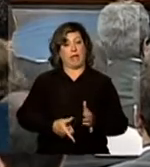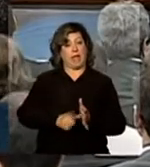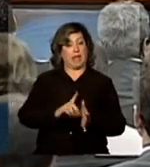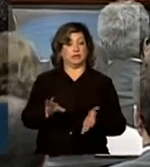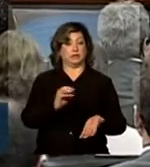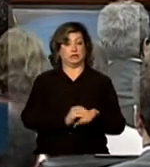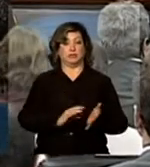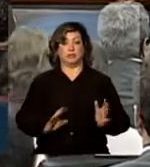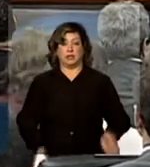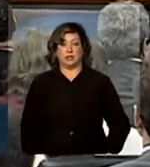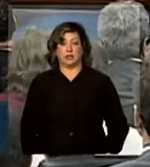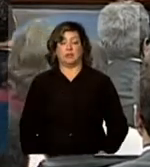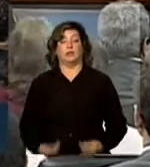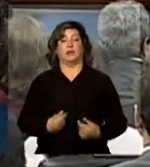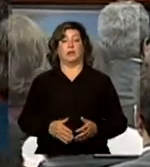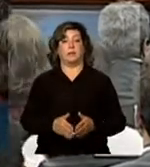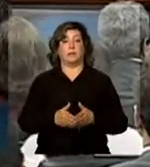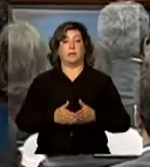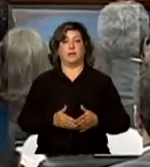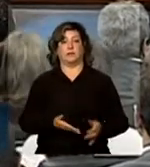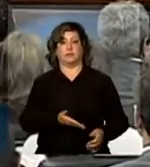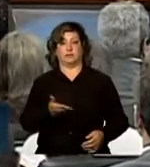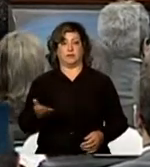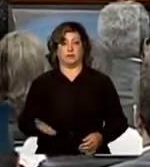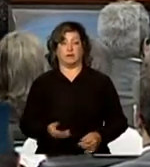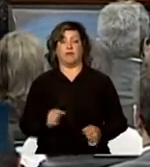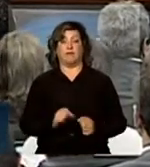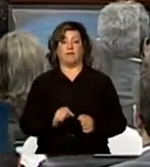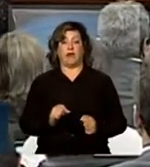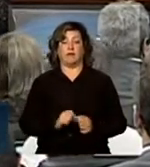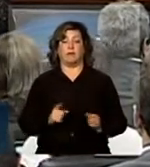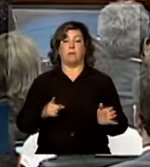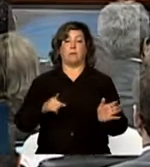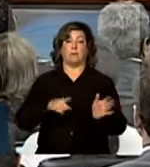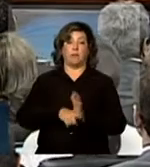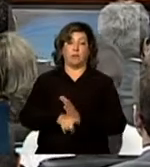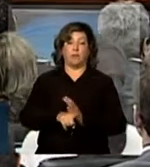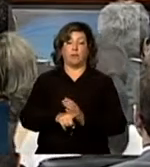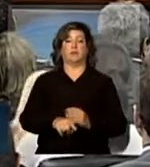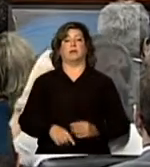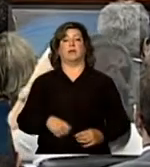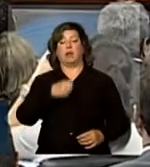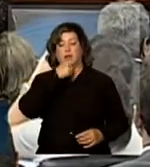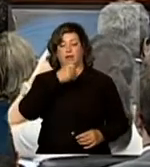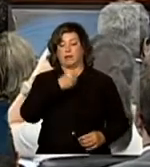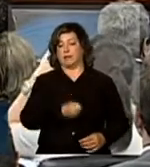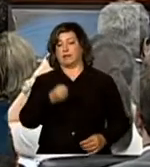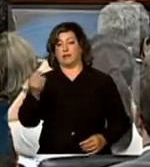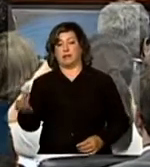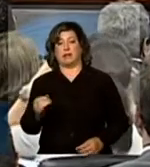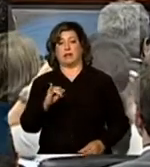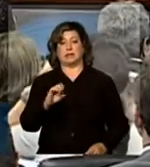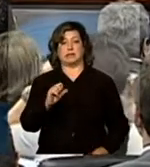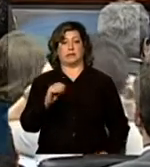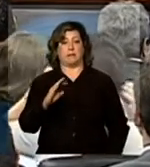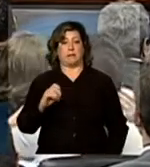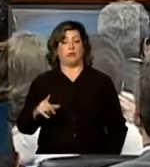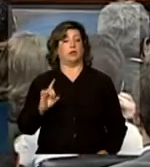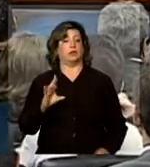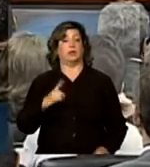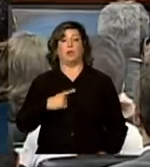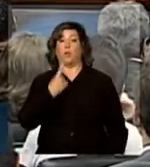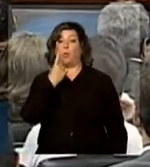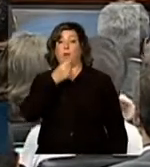cadastrados. E eu peço que façam a pergunta e devolvam o microfone para a Isabel, porque nós só temos